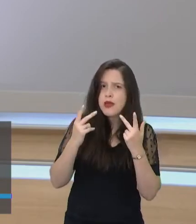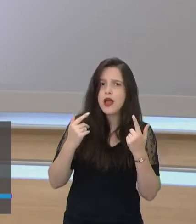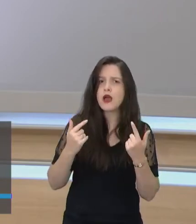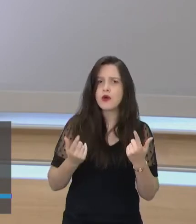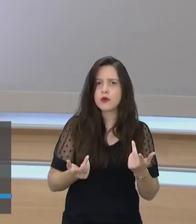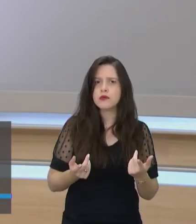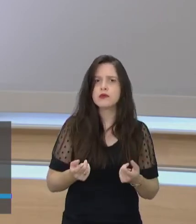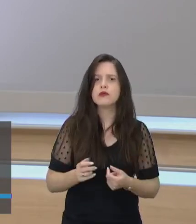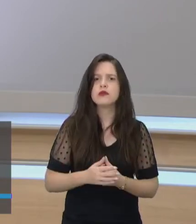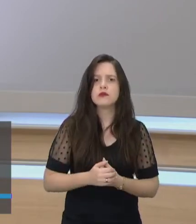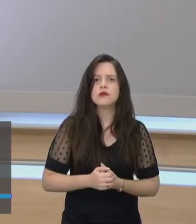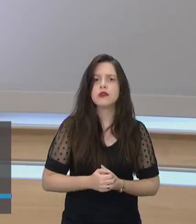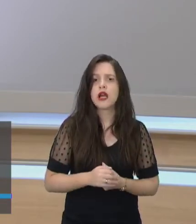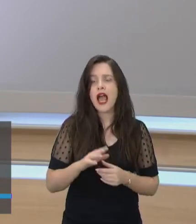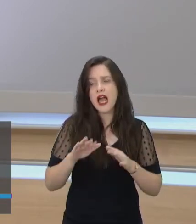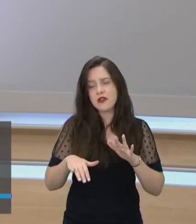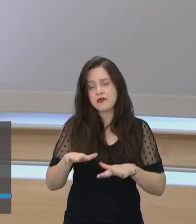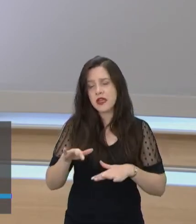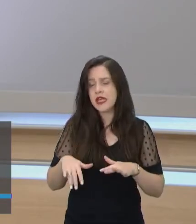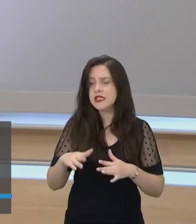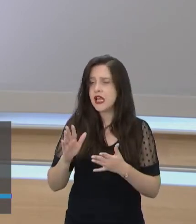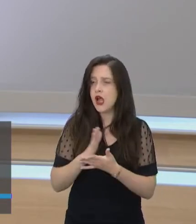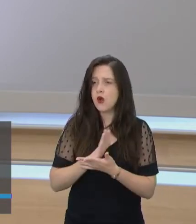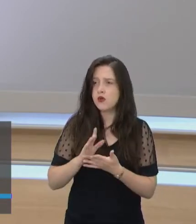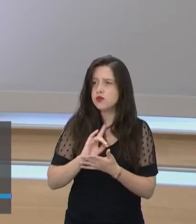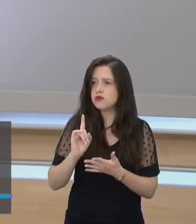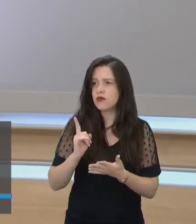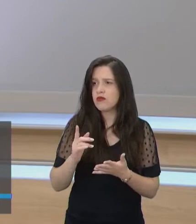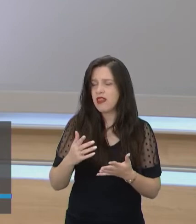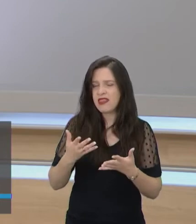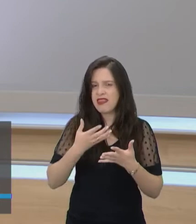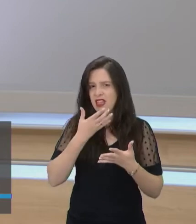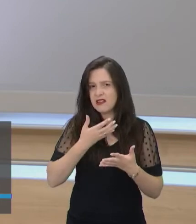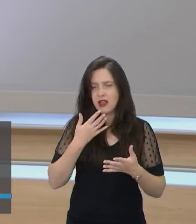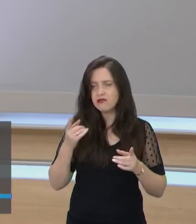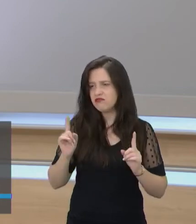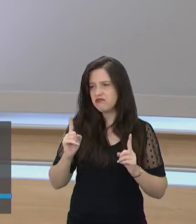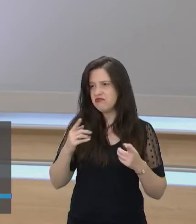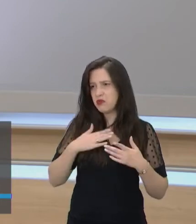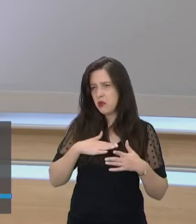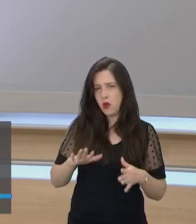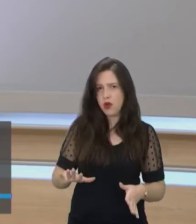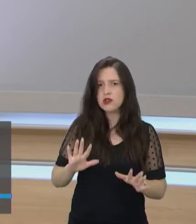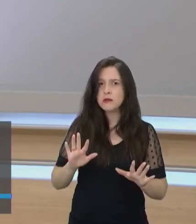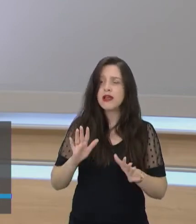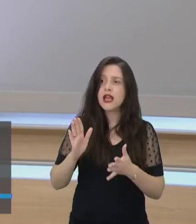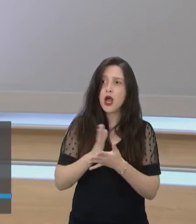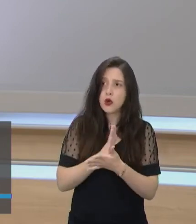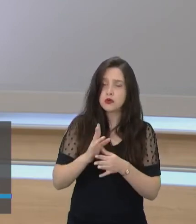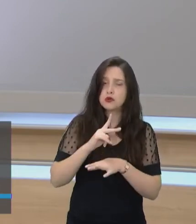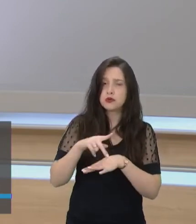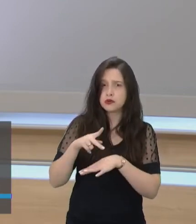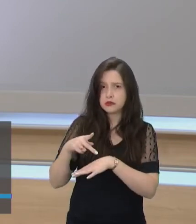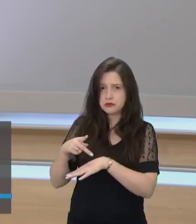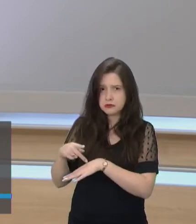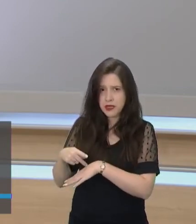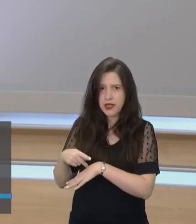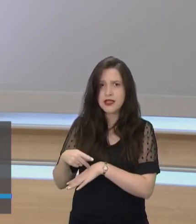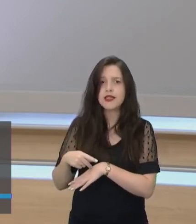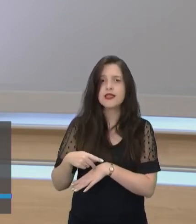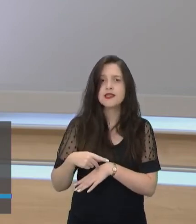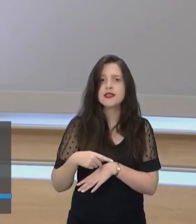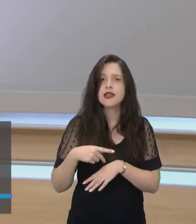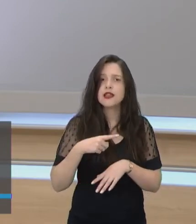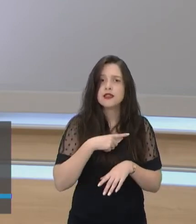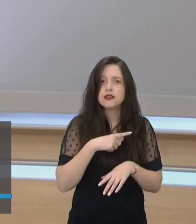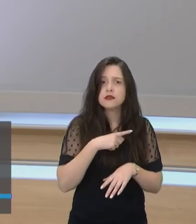não comemoram o Natal como a gente comemora, mas querendo ou não, muitos países também têm essa prática. Então, existem até em determinadas épocas do